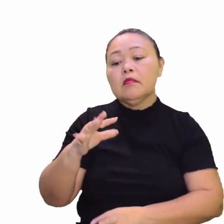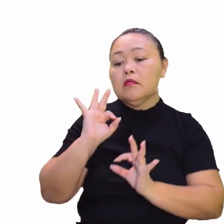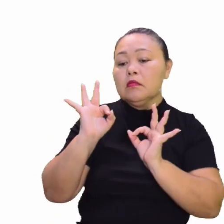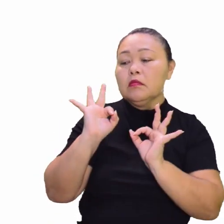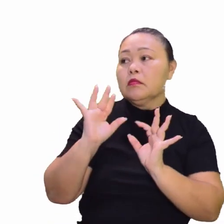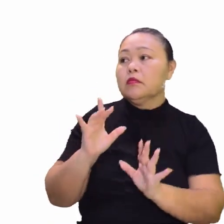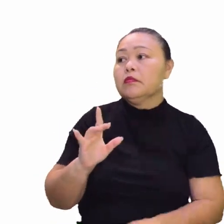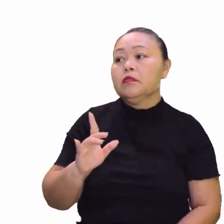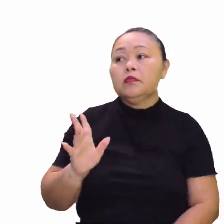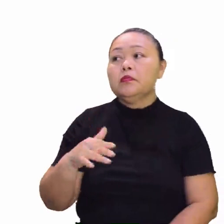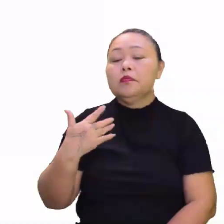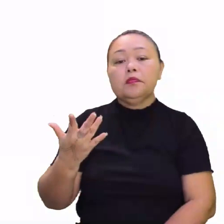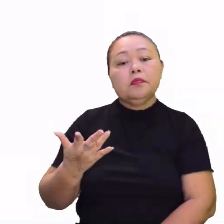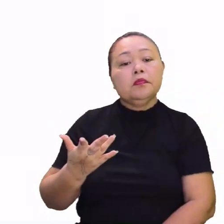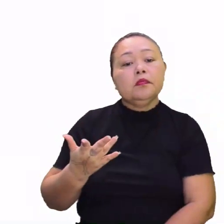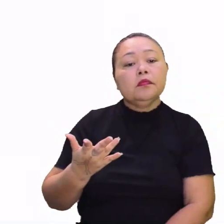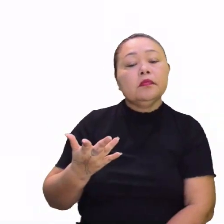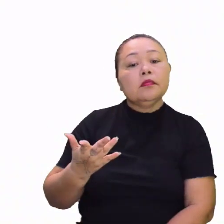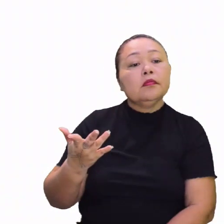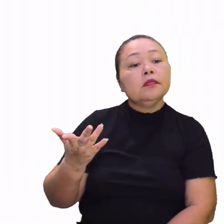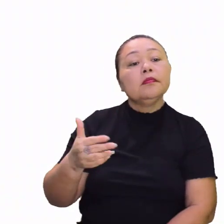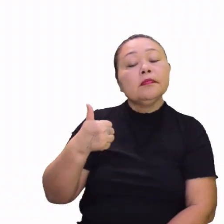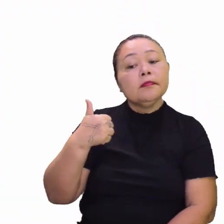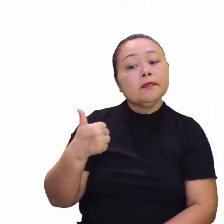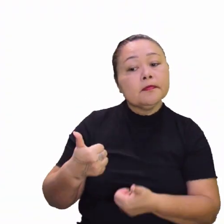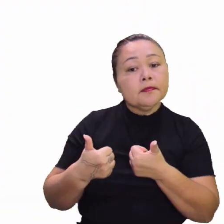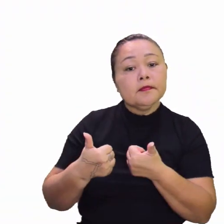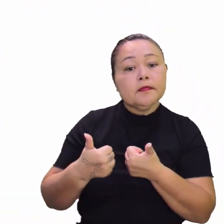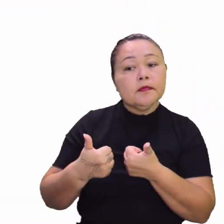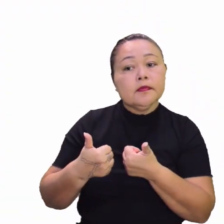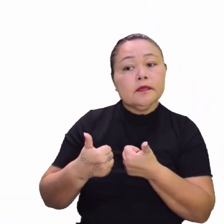excelente observação. Beleza.